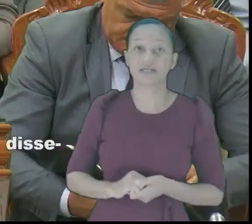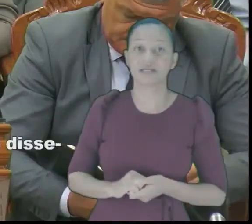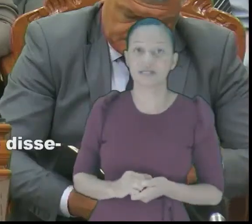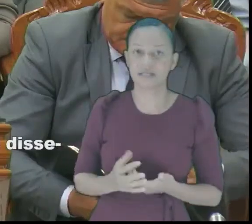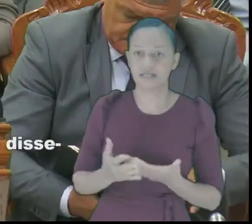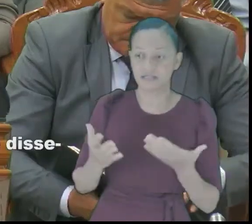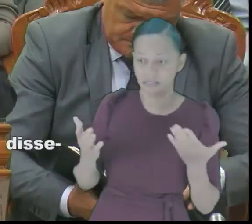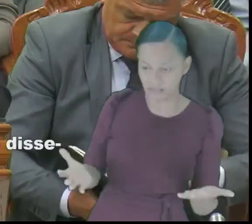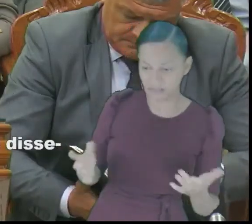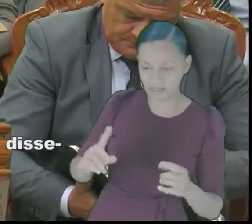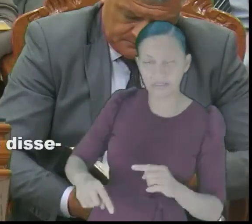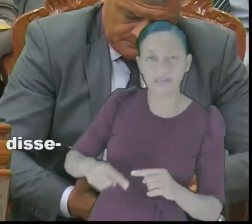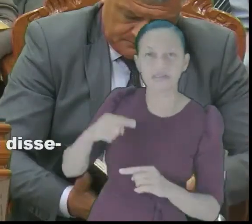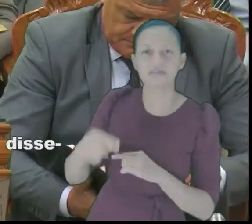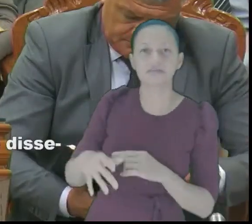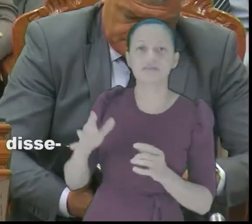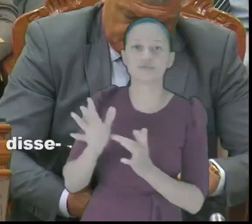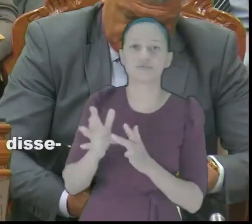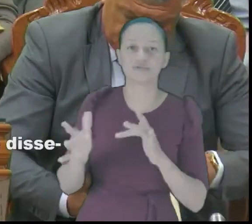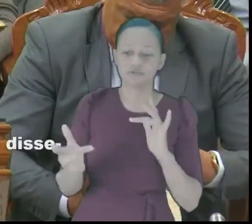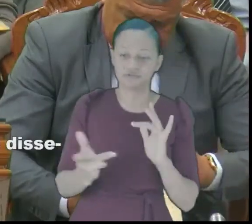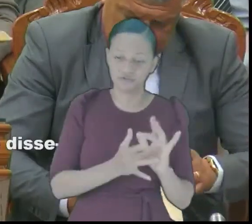aí fala depois que Jesus